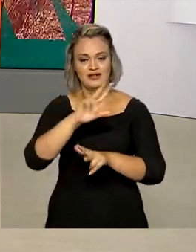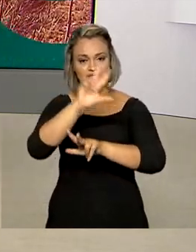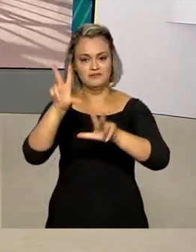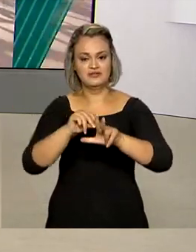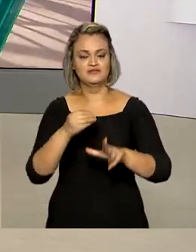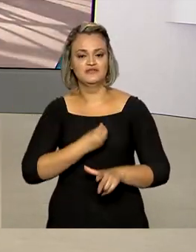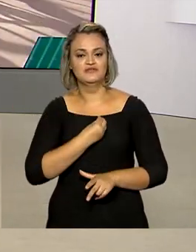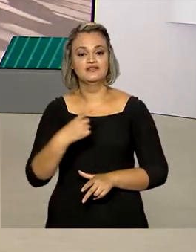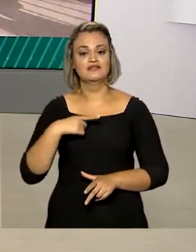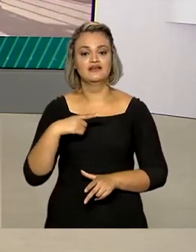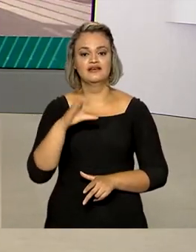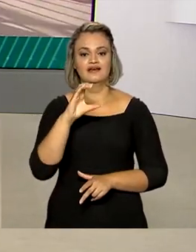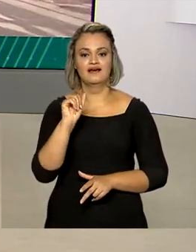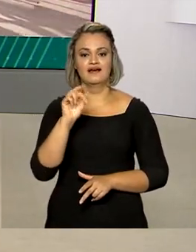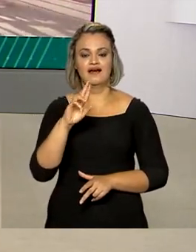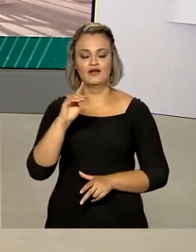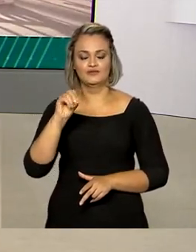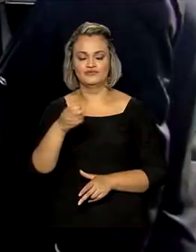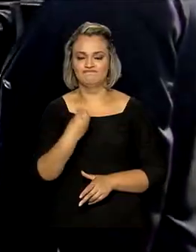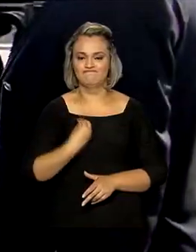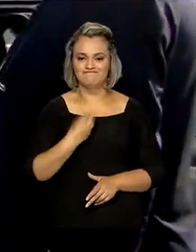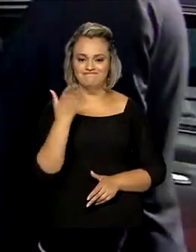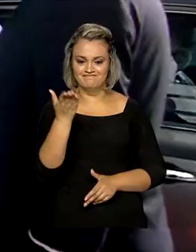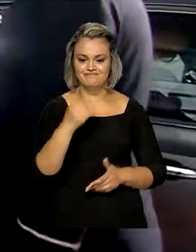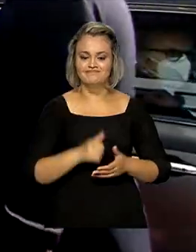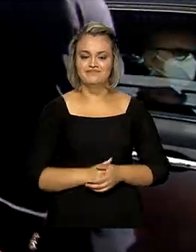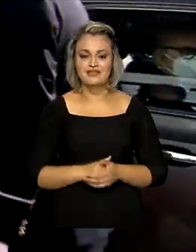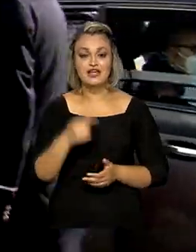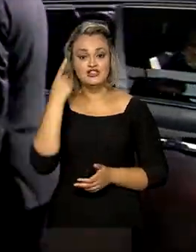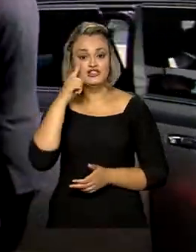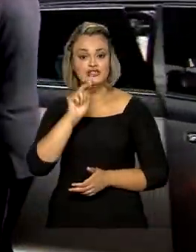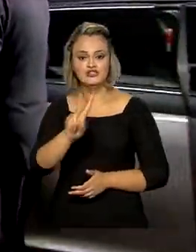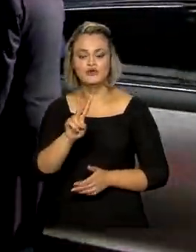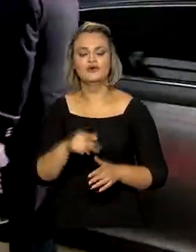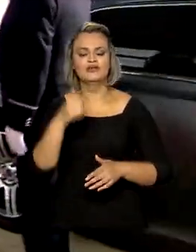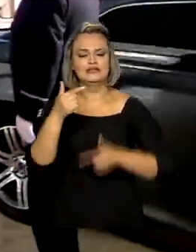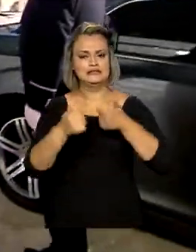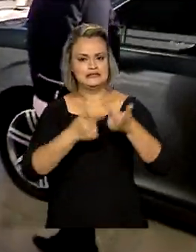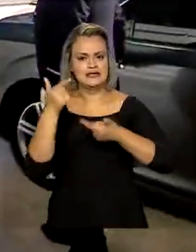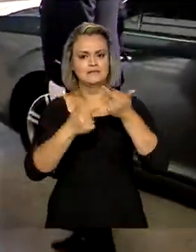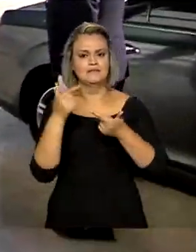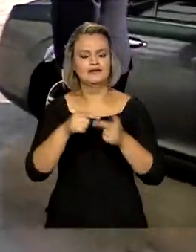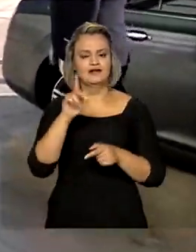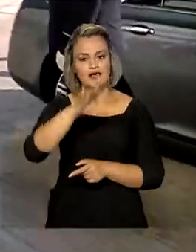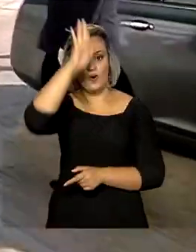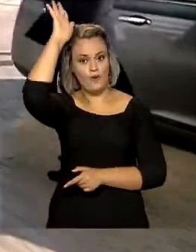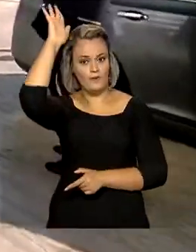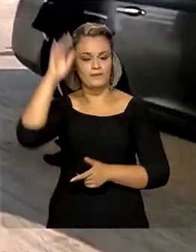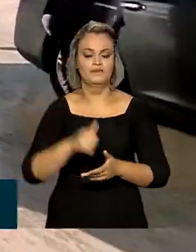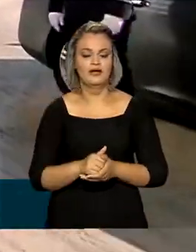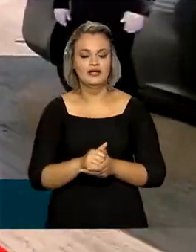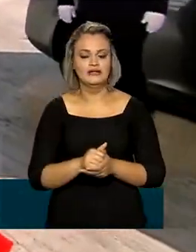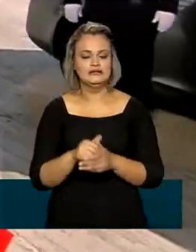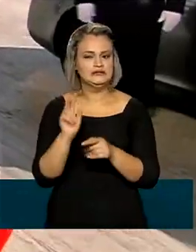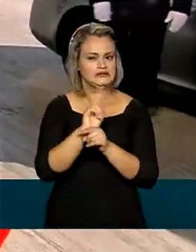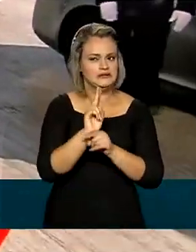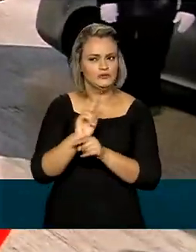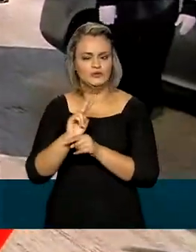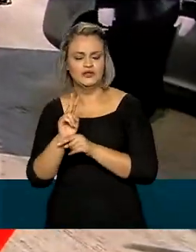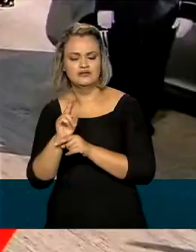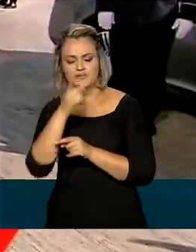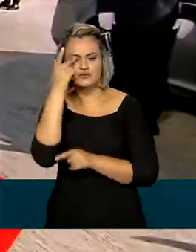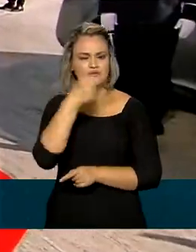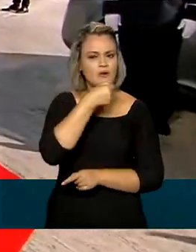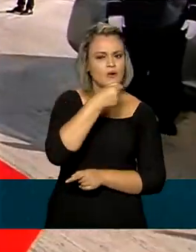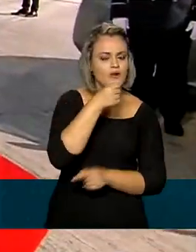Brasil a Roma, Carlos Molinari. Foram dois dias intensos em Roma. Segurança reforçada, muitos